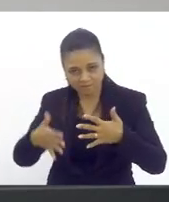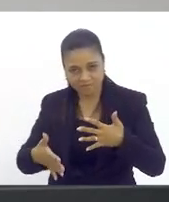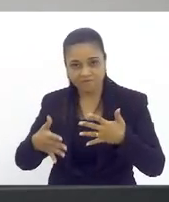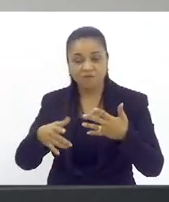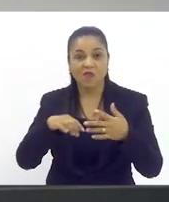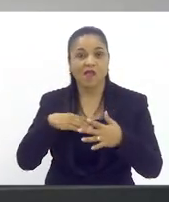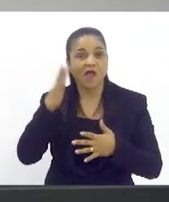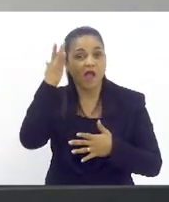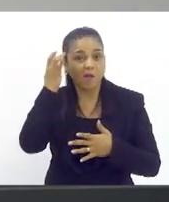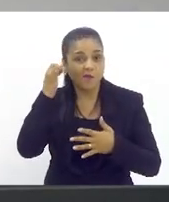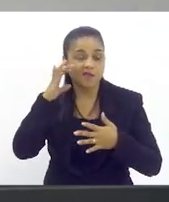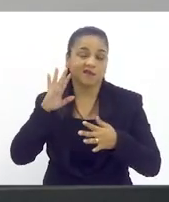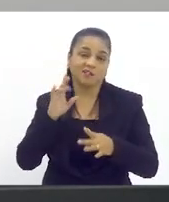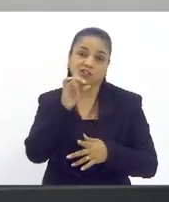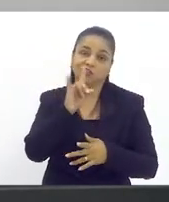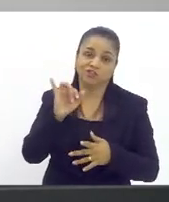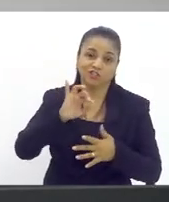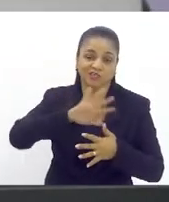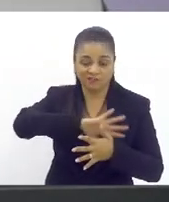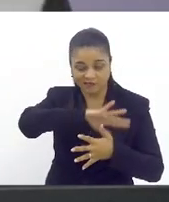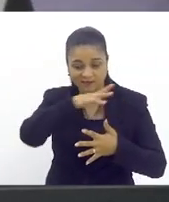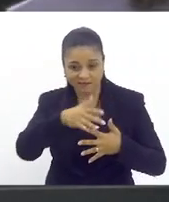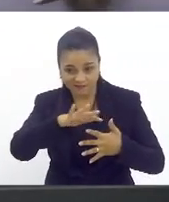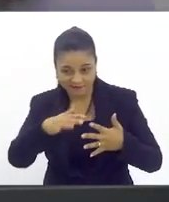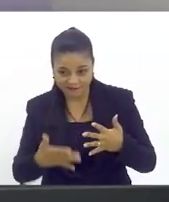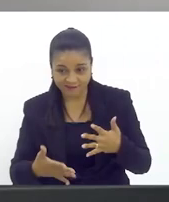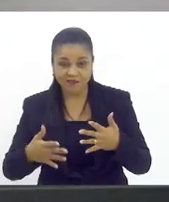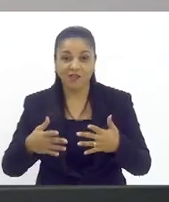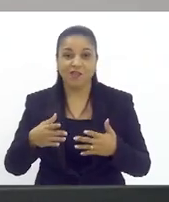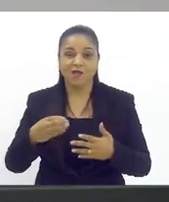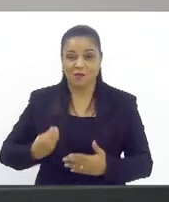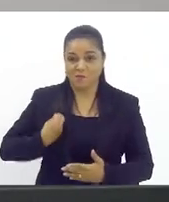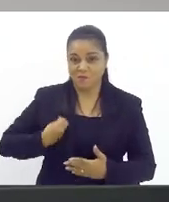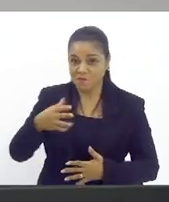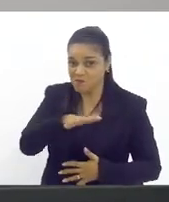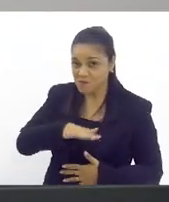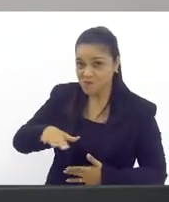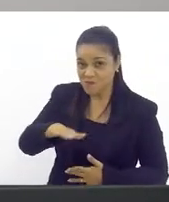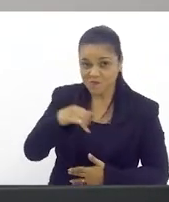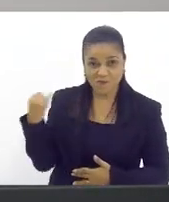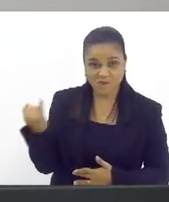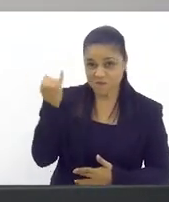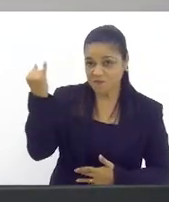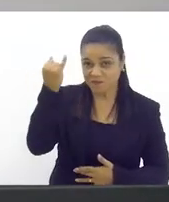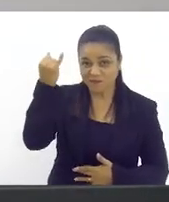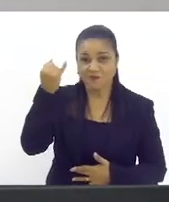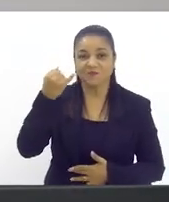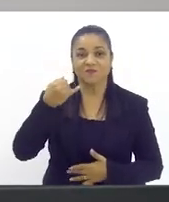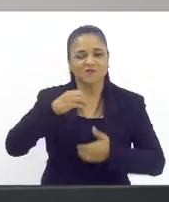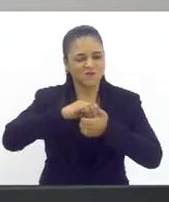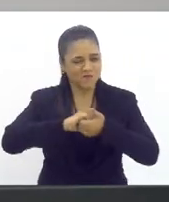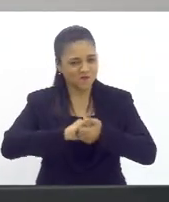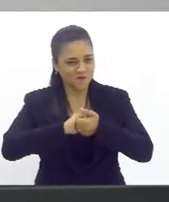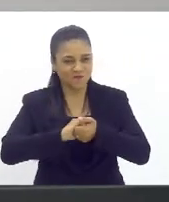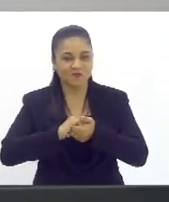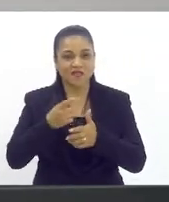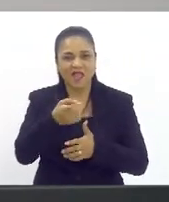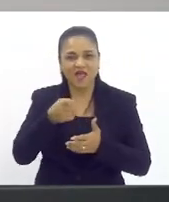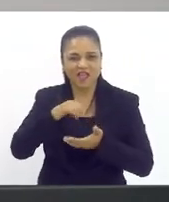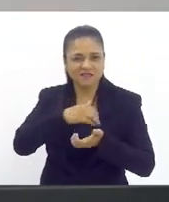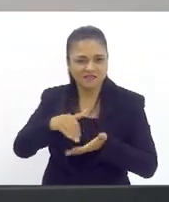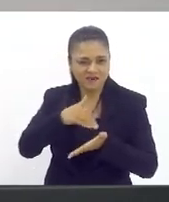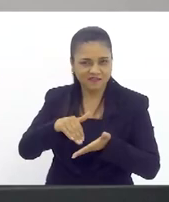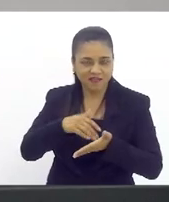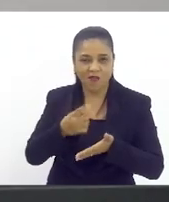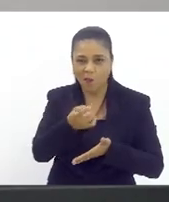comemora-se o dia da Mata Atlântica desse bioma tão importante e também cumprimentando aqui o nosso ex secretário ex-ministro